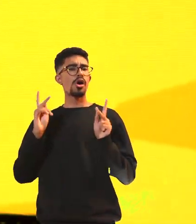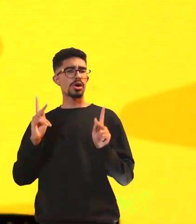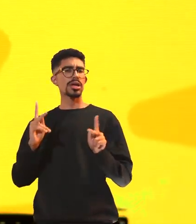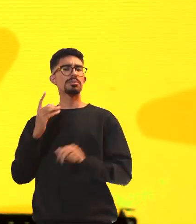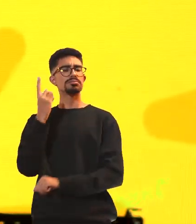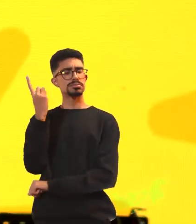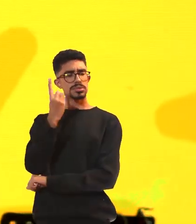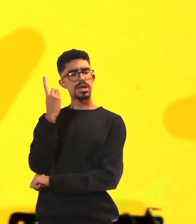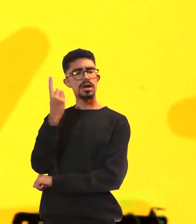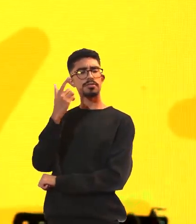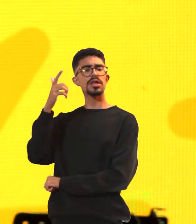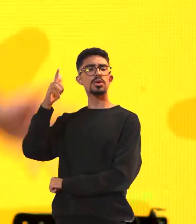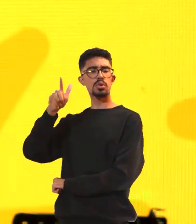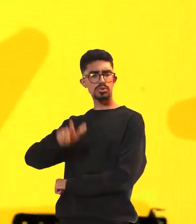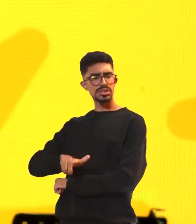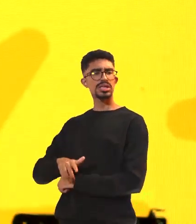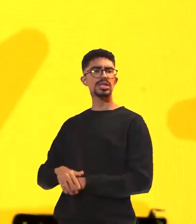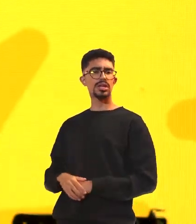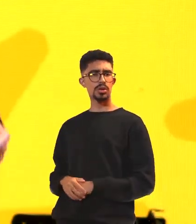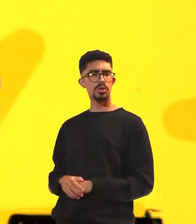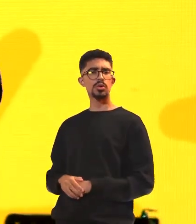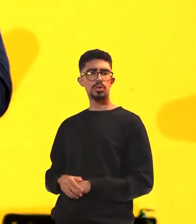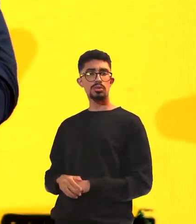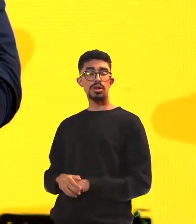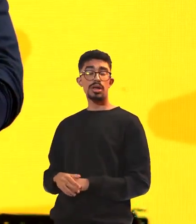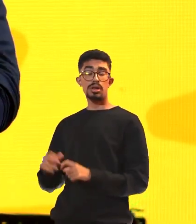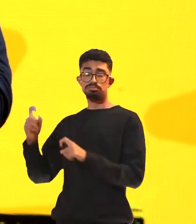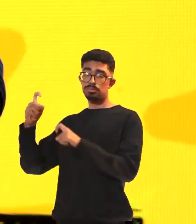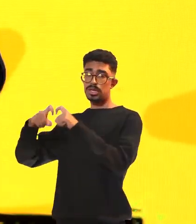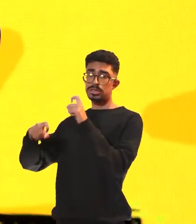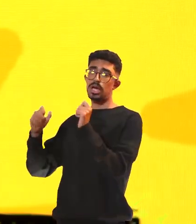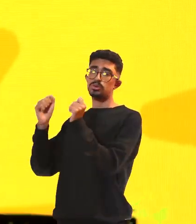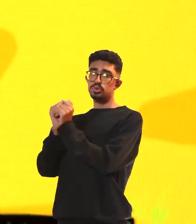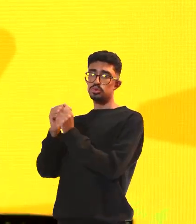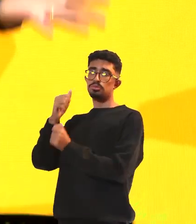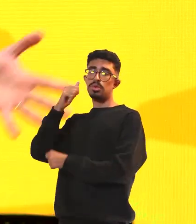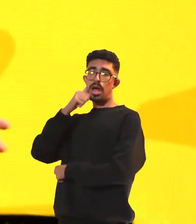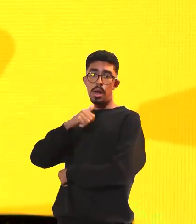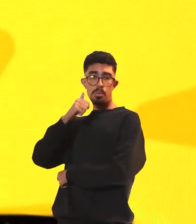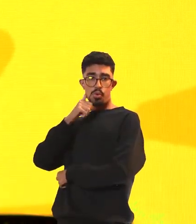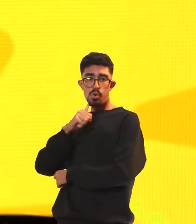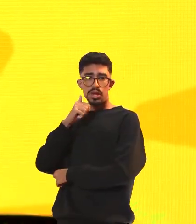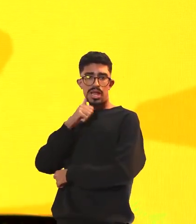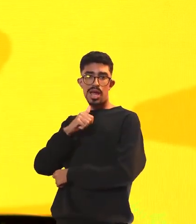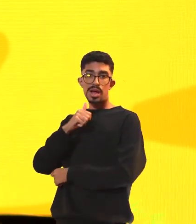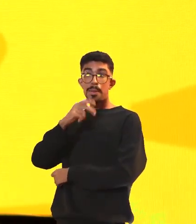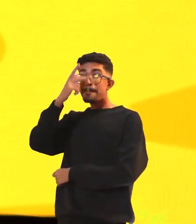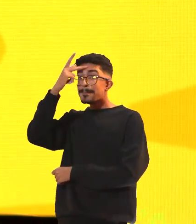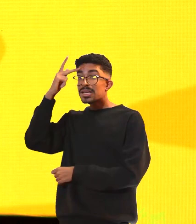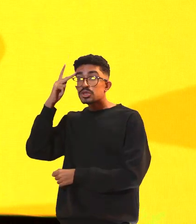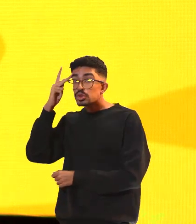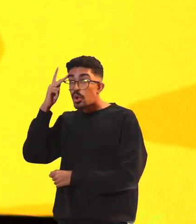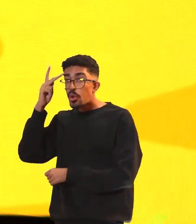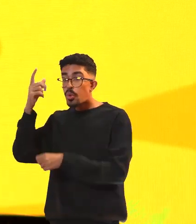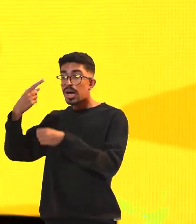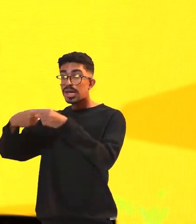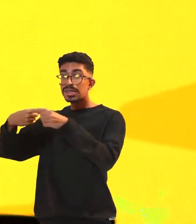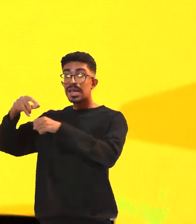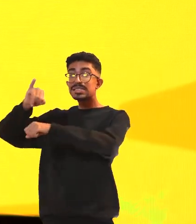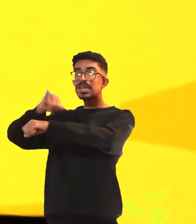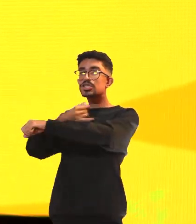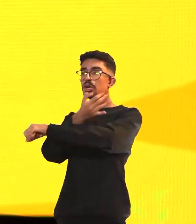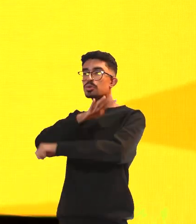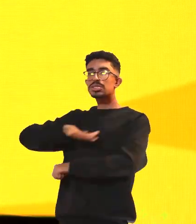queria, saciou o desejo pecaminoso dele, ninguém ficou sabendo, afinal, né? Queima de